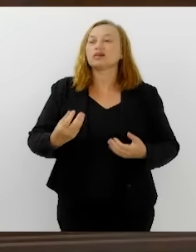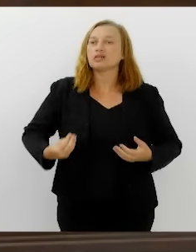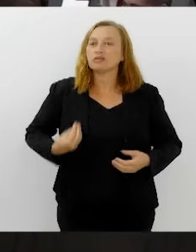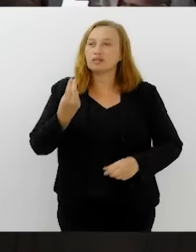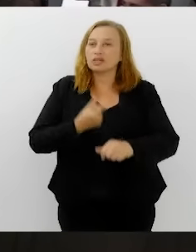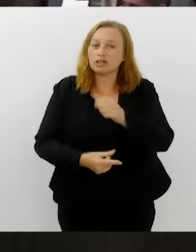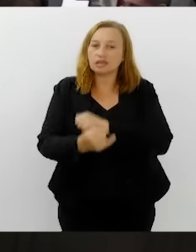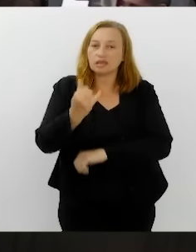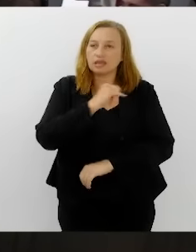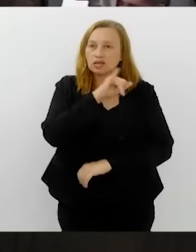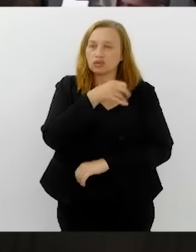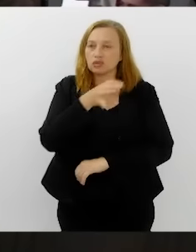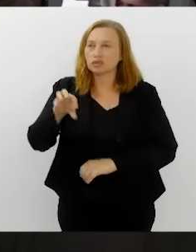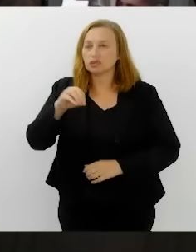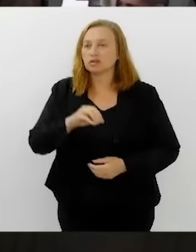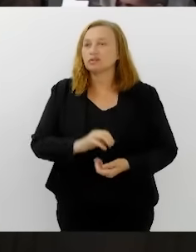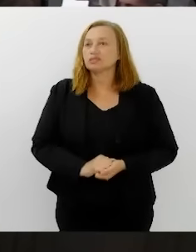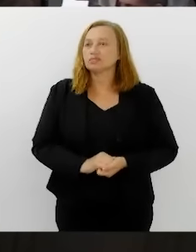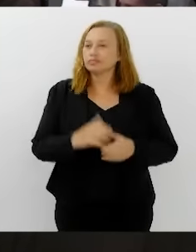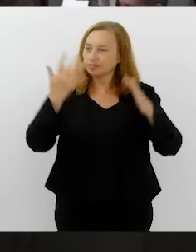Clá.